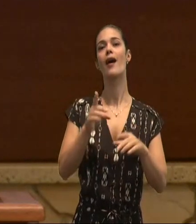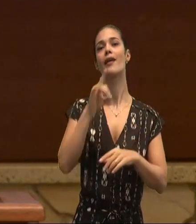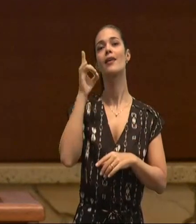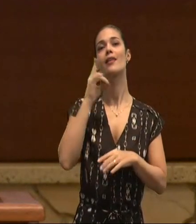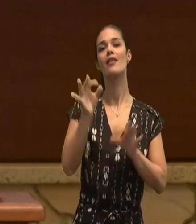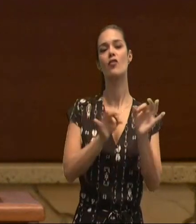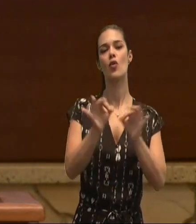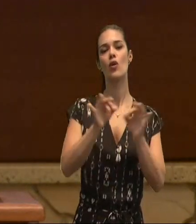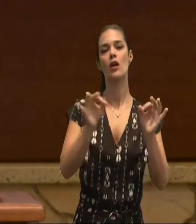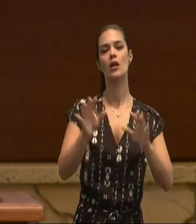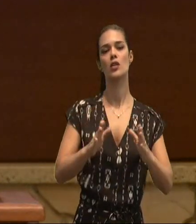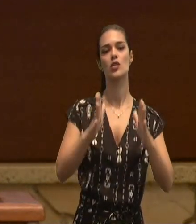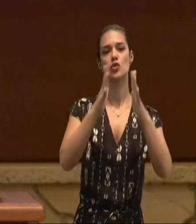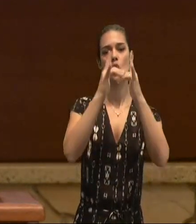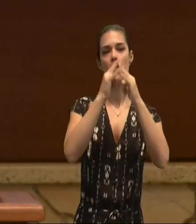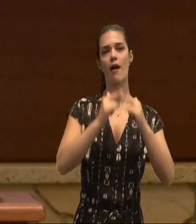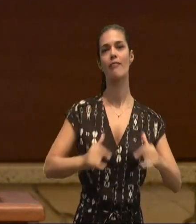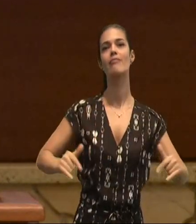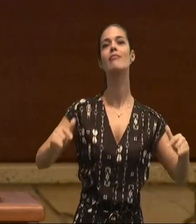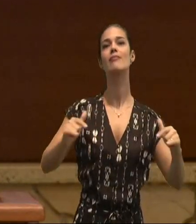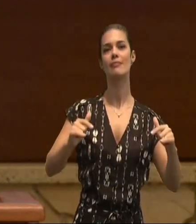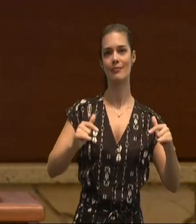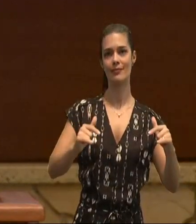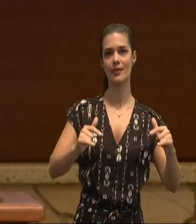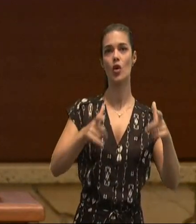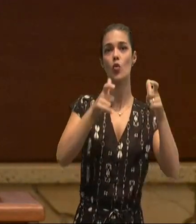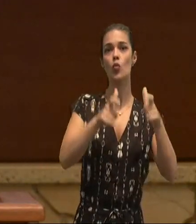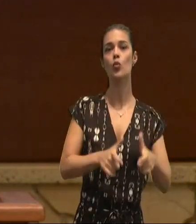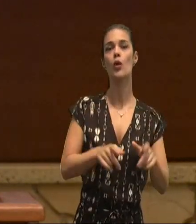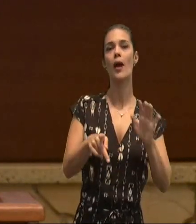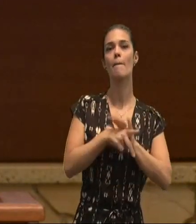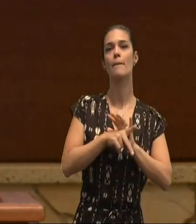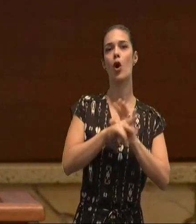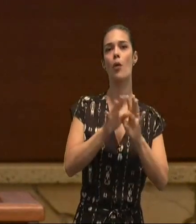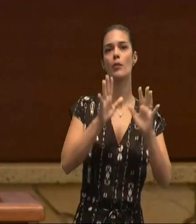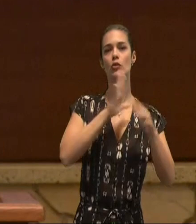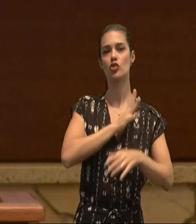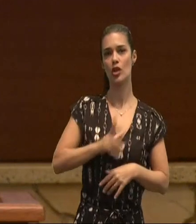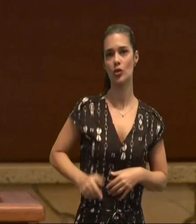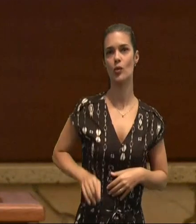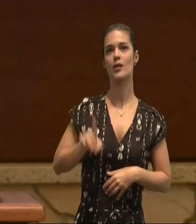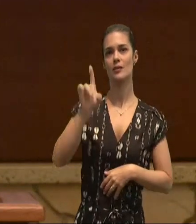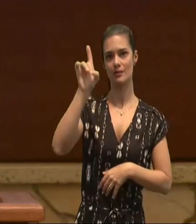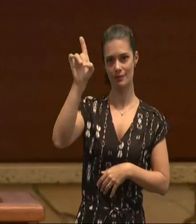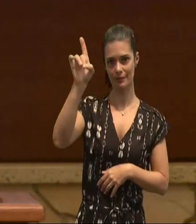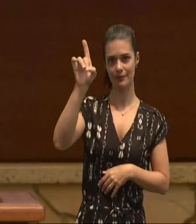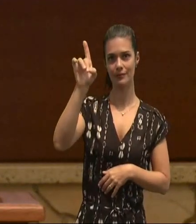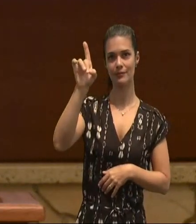eles ofereceram holocaustos e ofertas pacíficas ao Senhor, trazendo então bênção